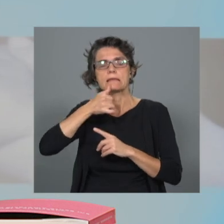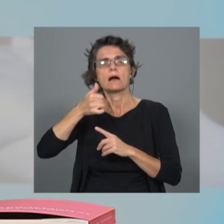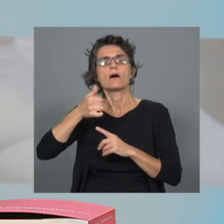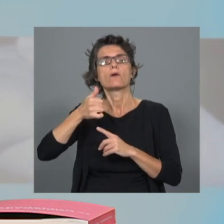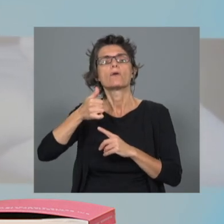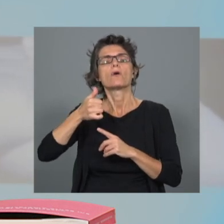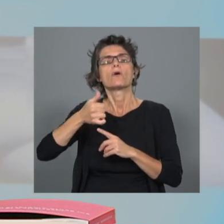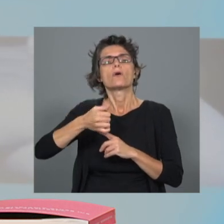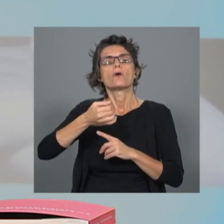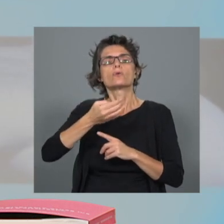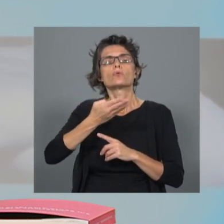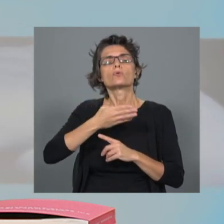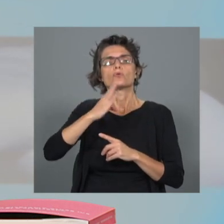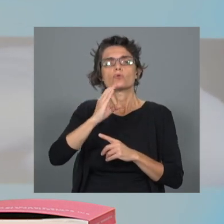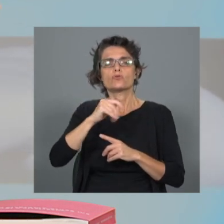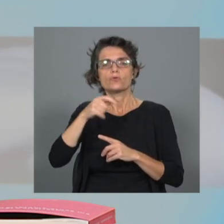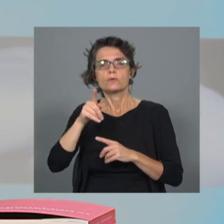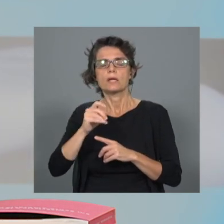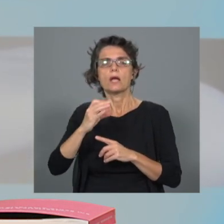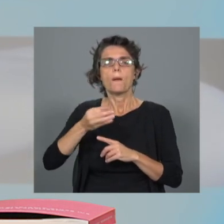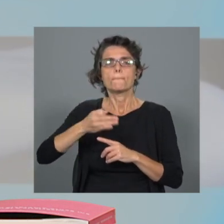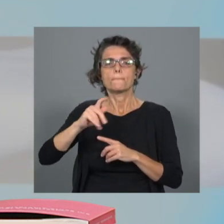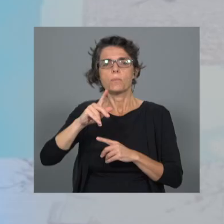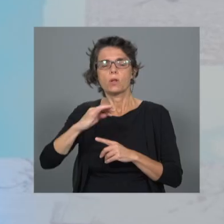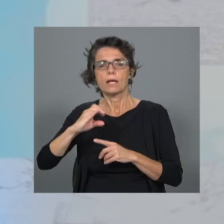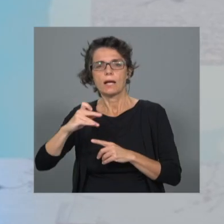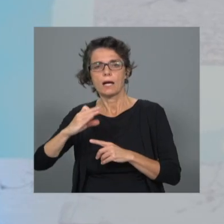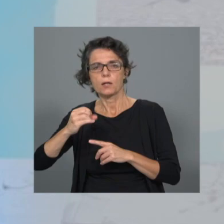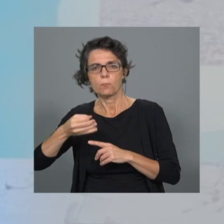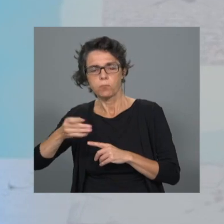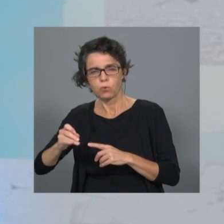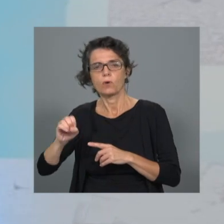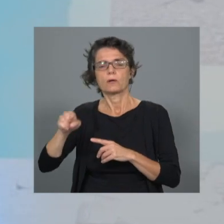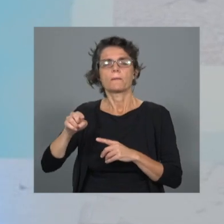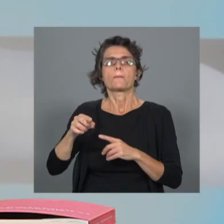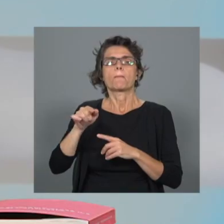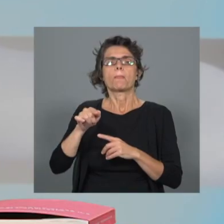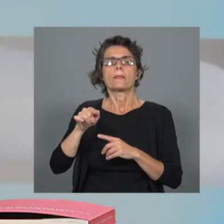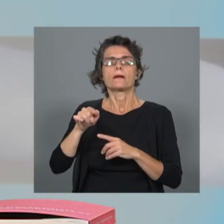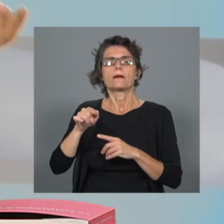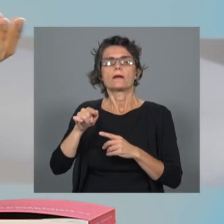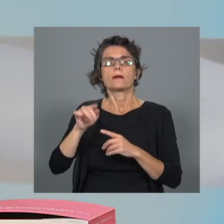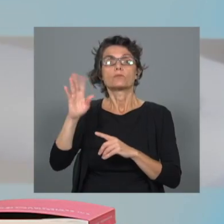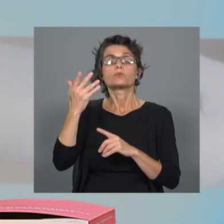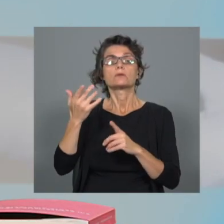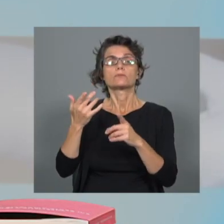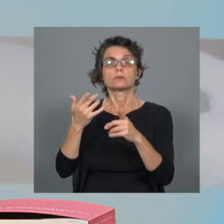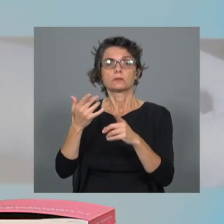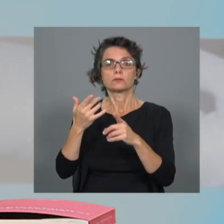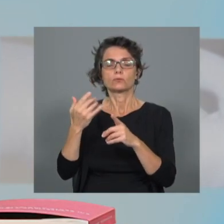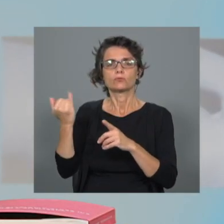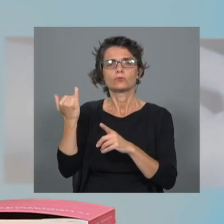José Policarpo. Obrigado. Estava agora só a pensar no Dom Manuel Clemente. E quando foi formado o